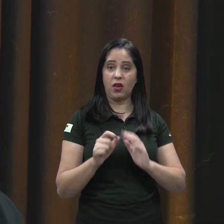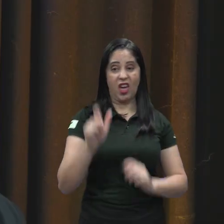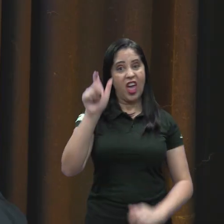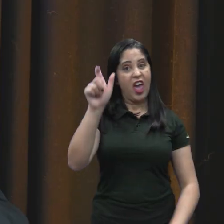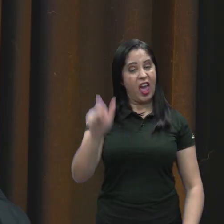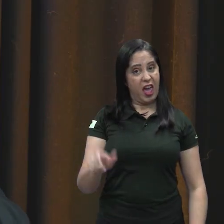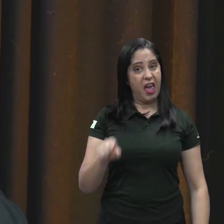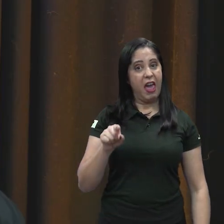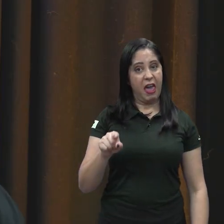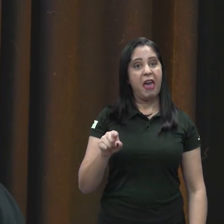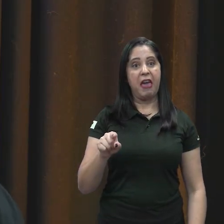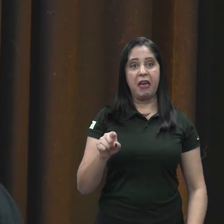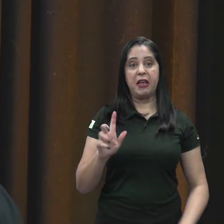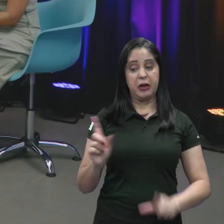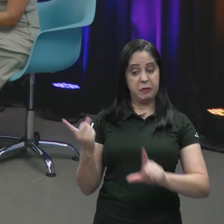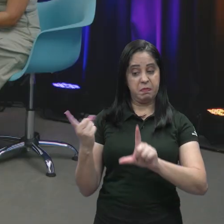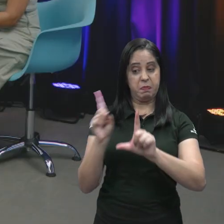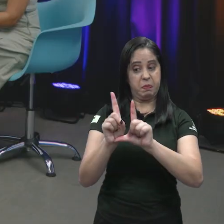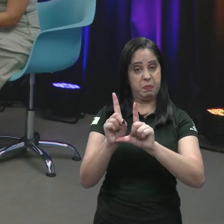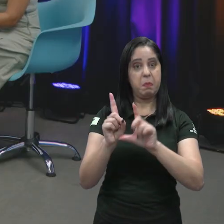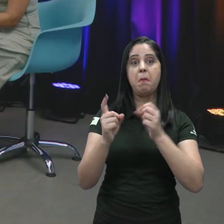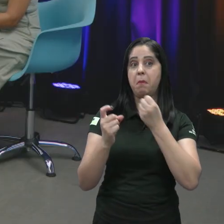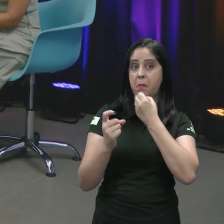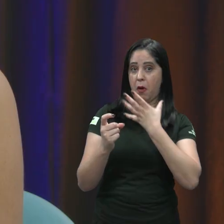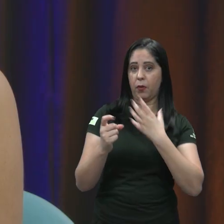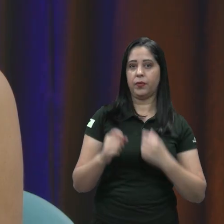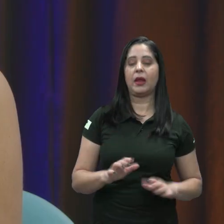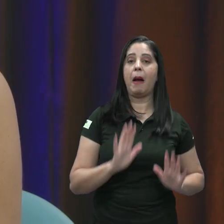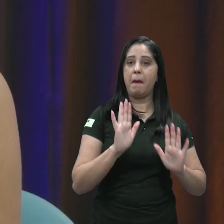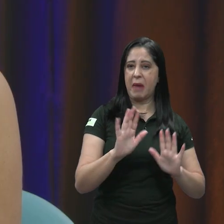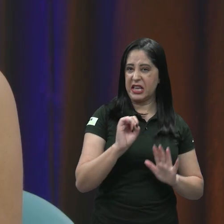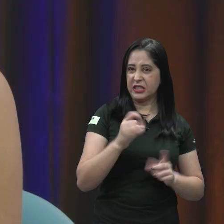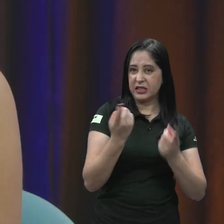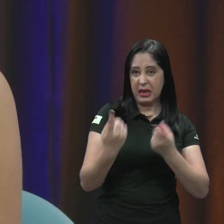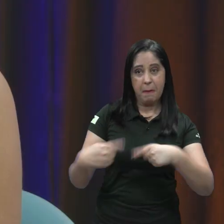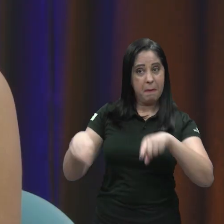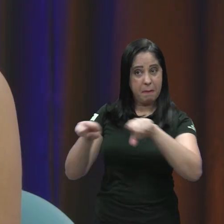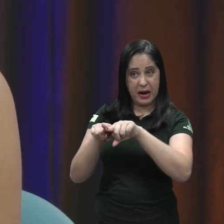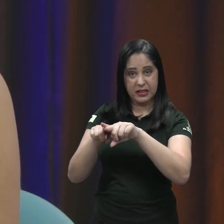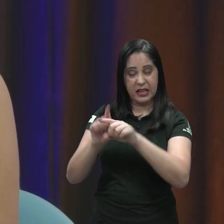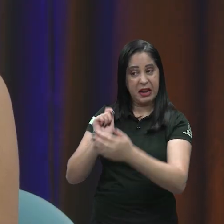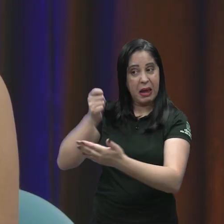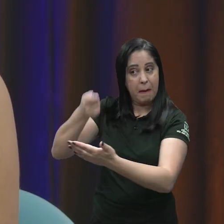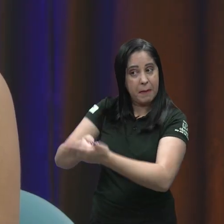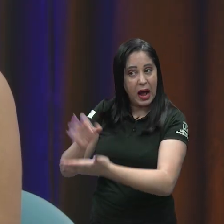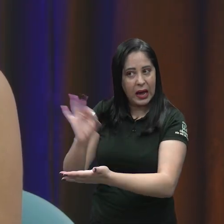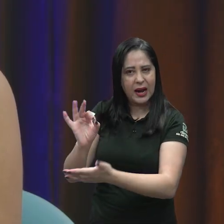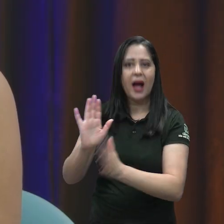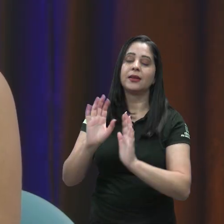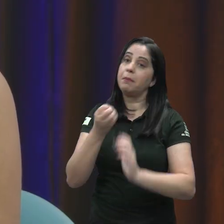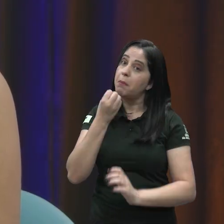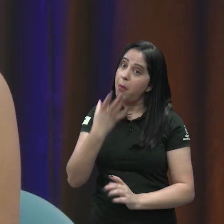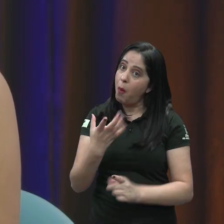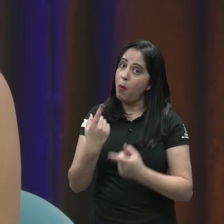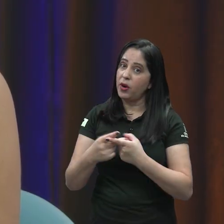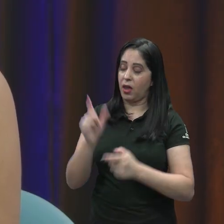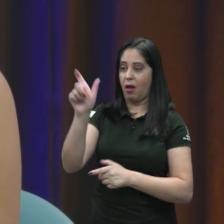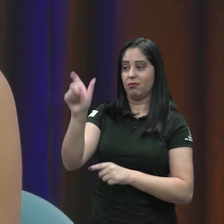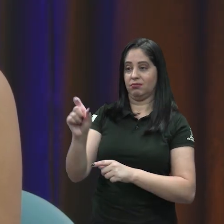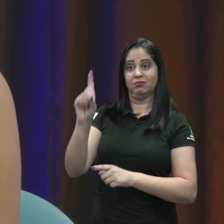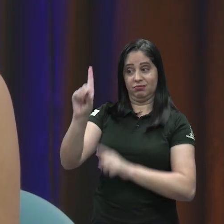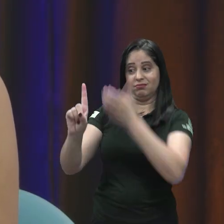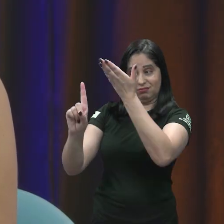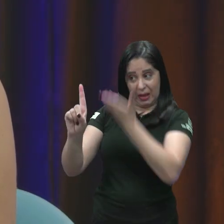uma autoridade em determinado assunto. E a parceria, mesmo que não pague inicialmente, ela é uma boa experiência para você treinar as